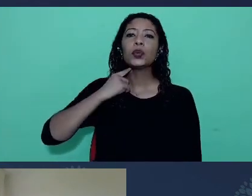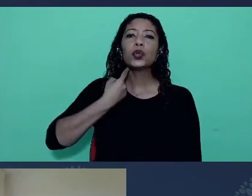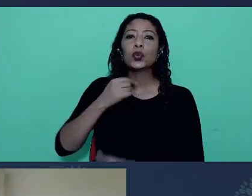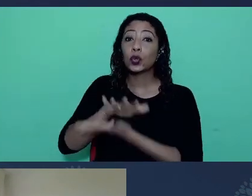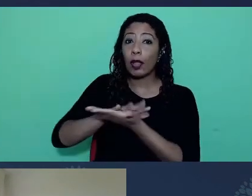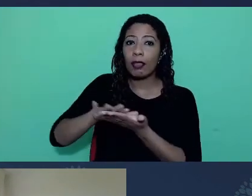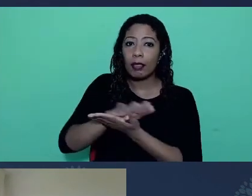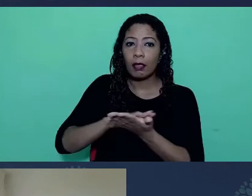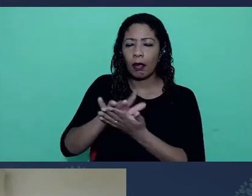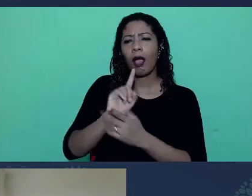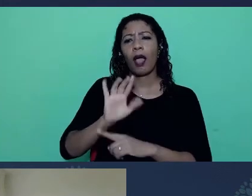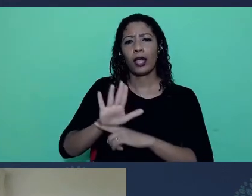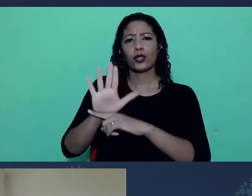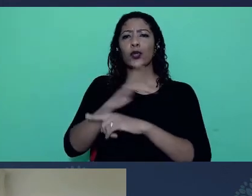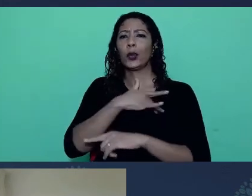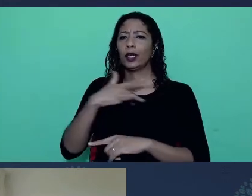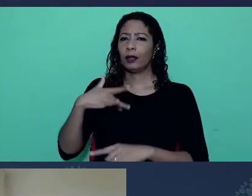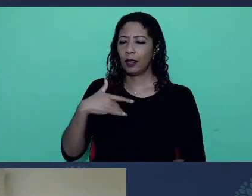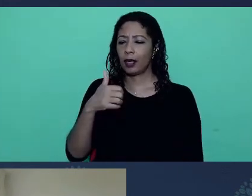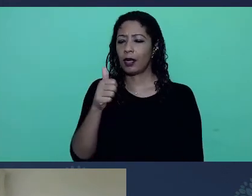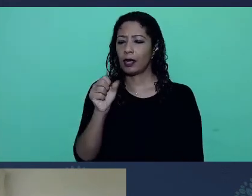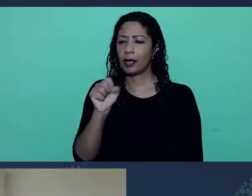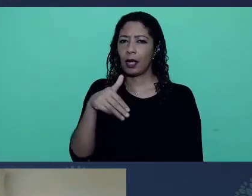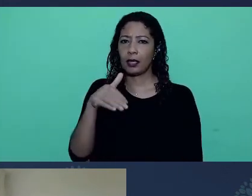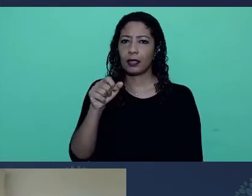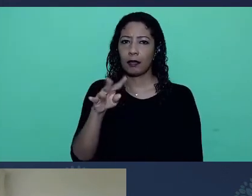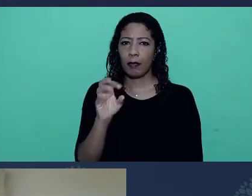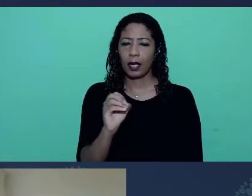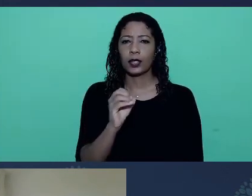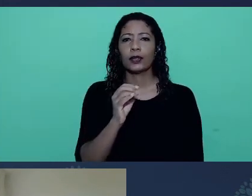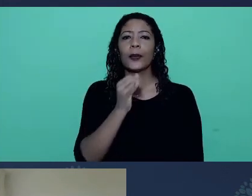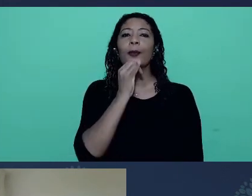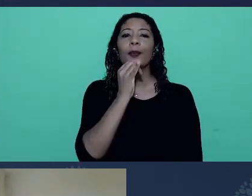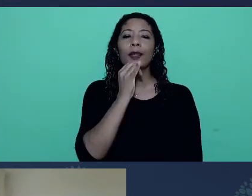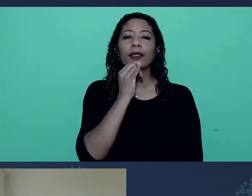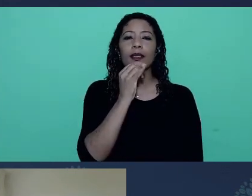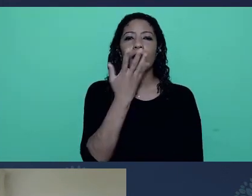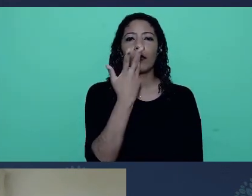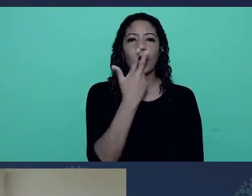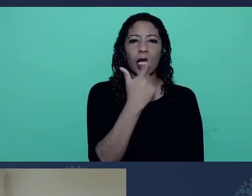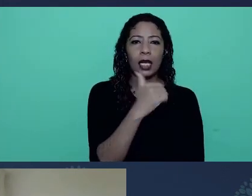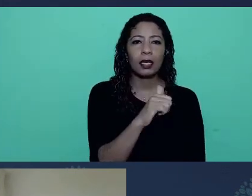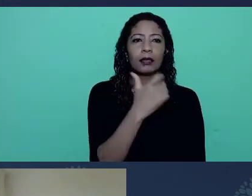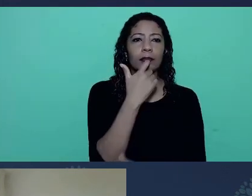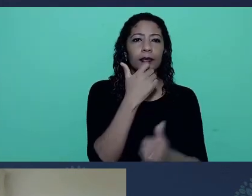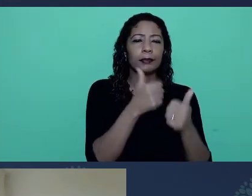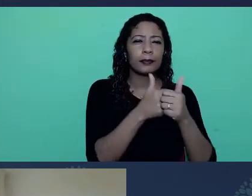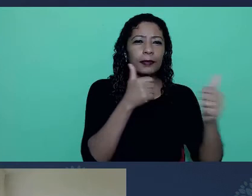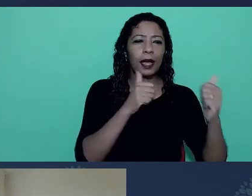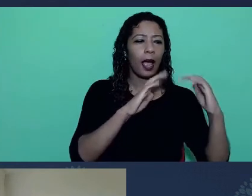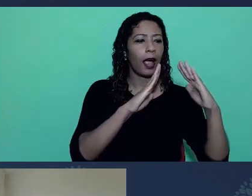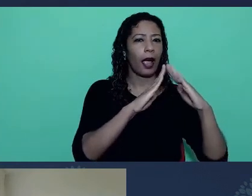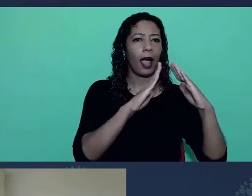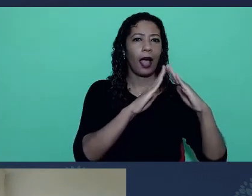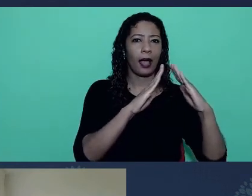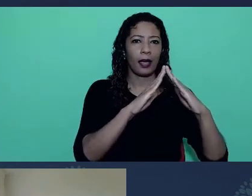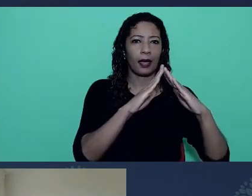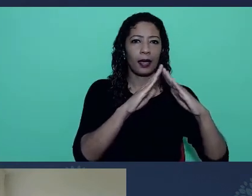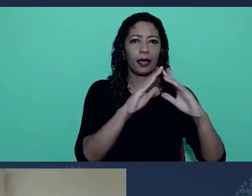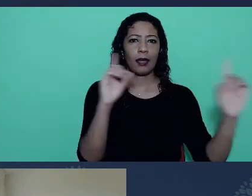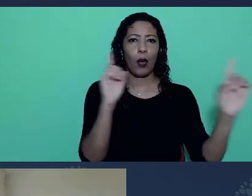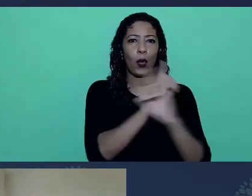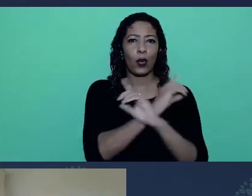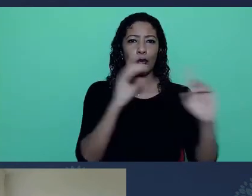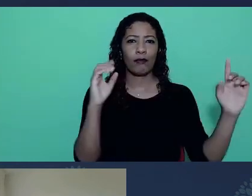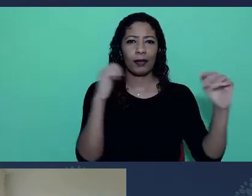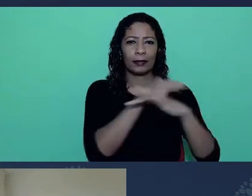já mostrando que crianças que moram perto de rodovias, por exemplo, perto de BRs, têm mais crises e mais exacerbação